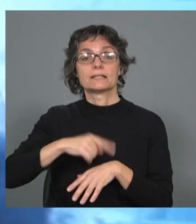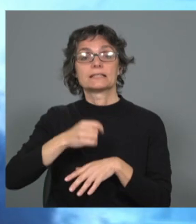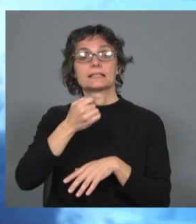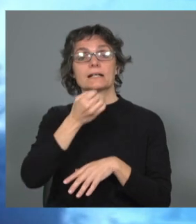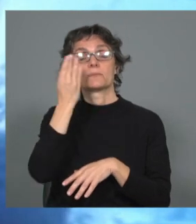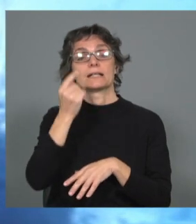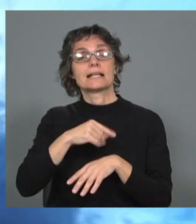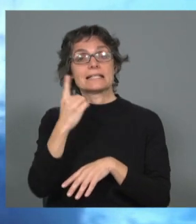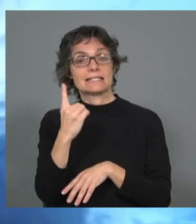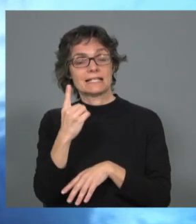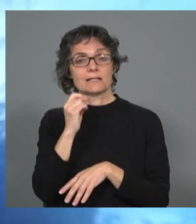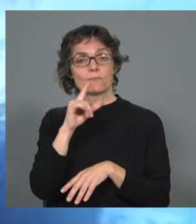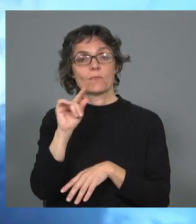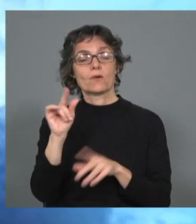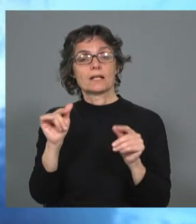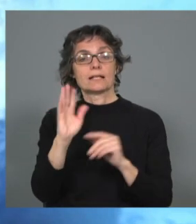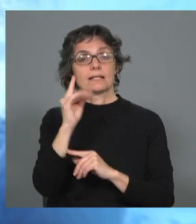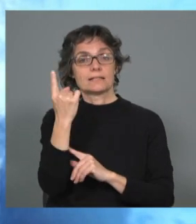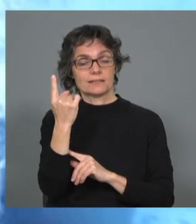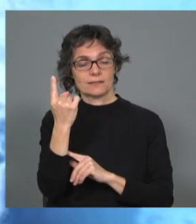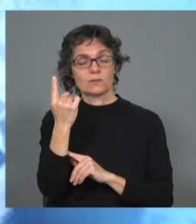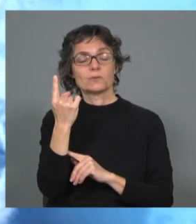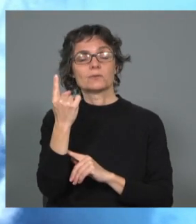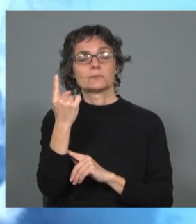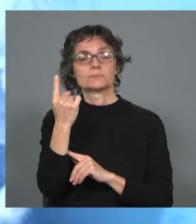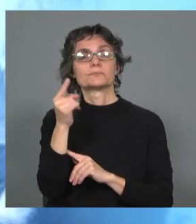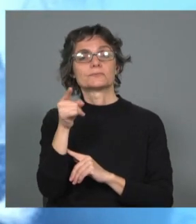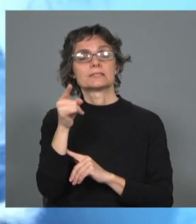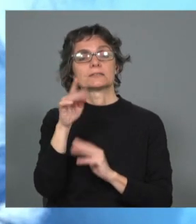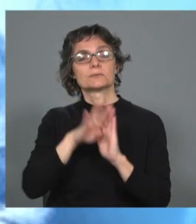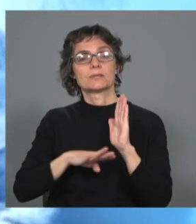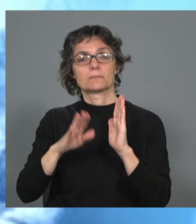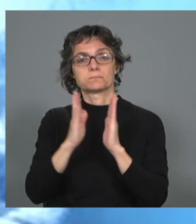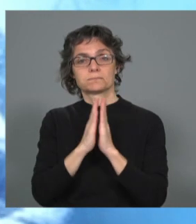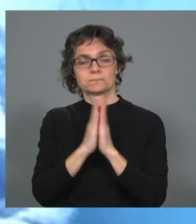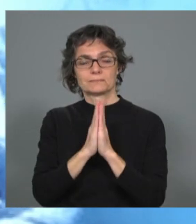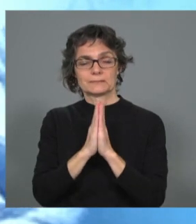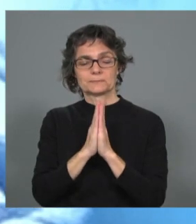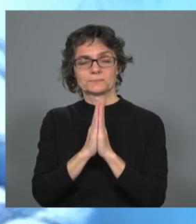pode escutar, ainda na Antena 1, a edição rádio do programa